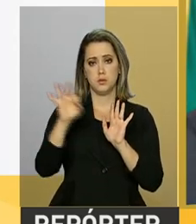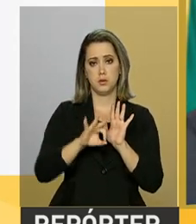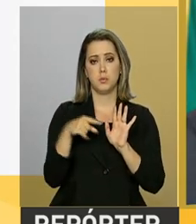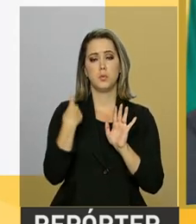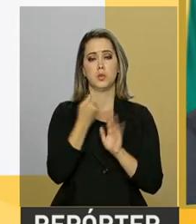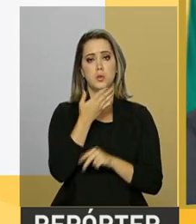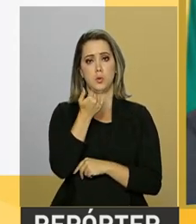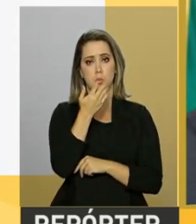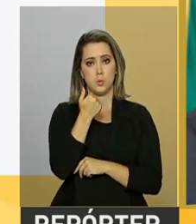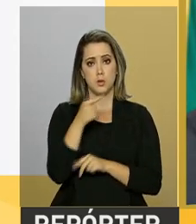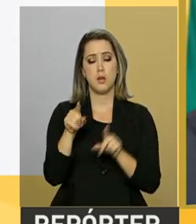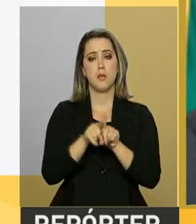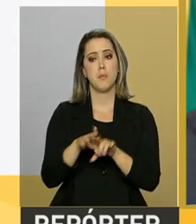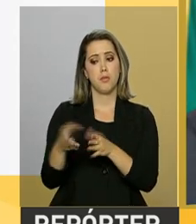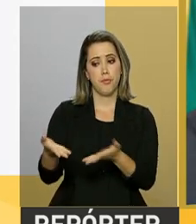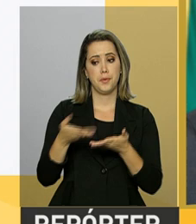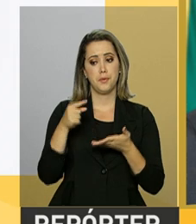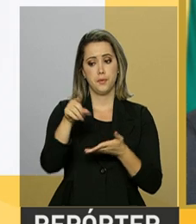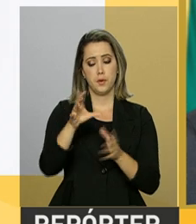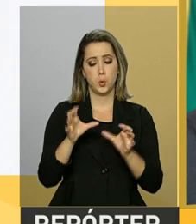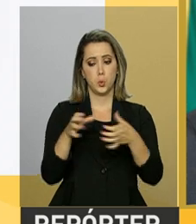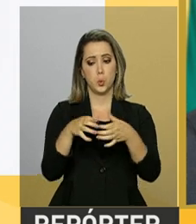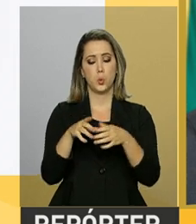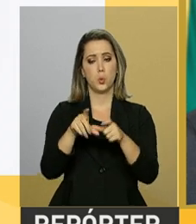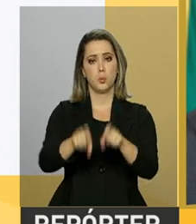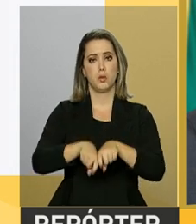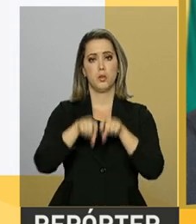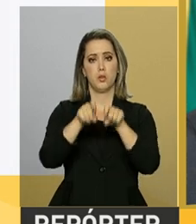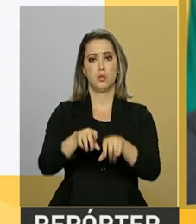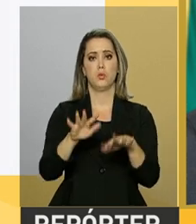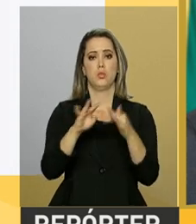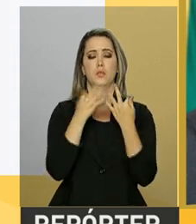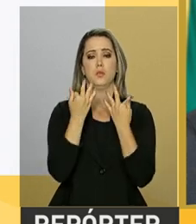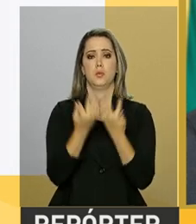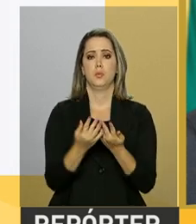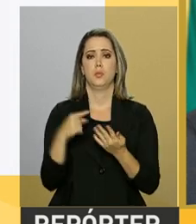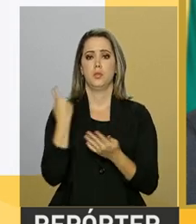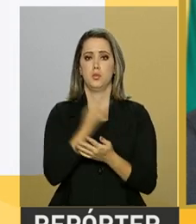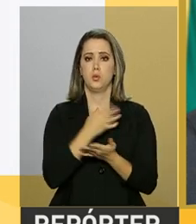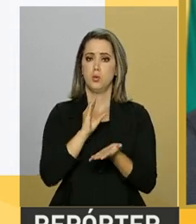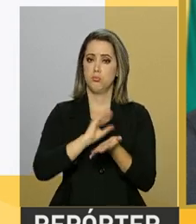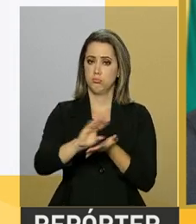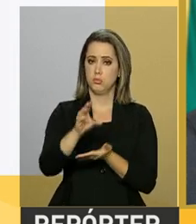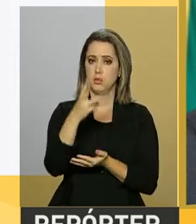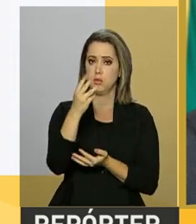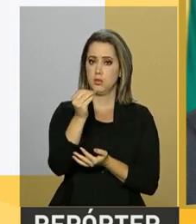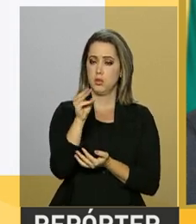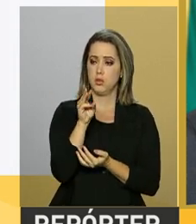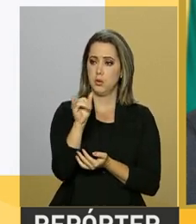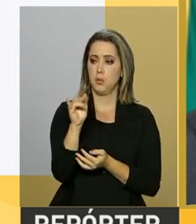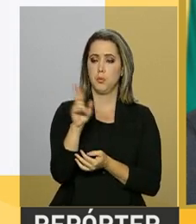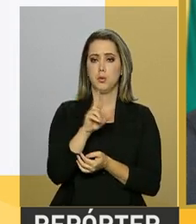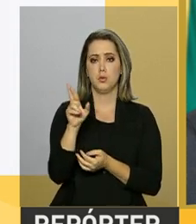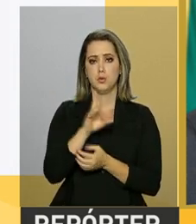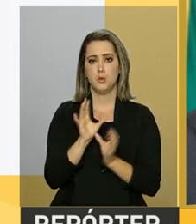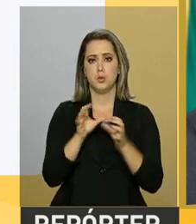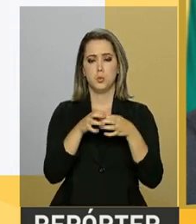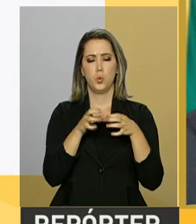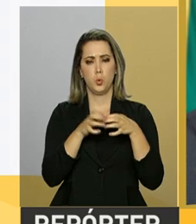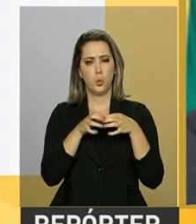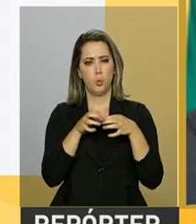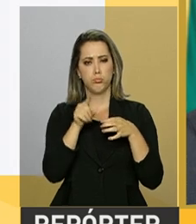mesa do brasileiro vem da agricultura familiar não foi sem razão que nós liberamos 30 bilhões de reais para os pequenos